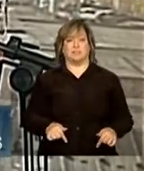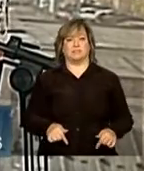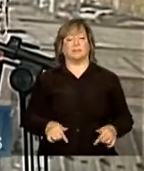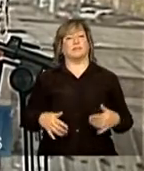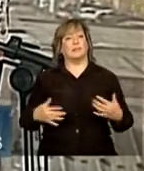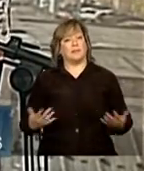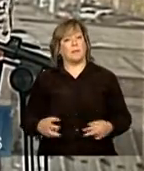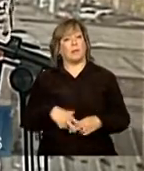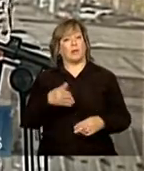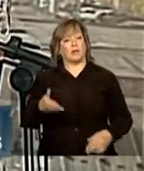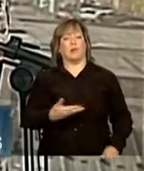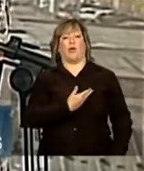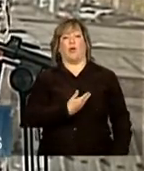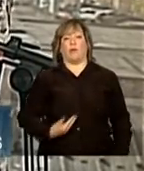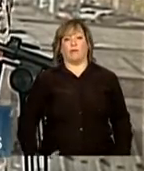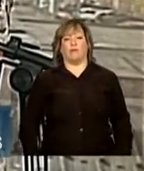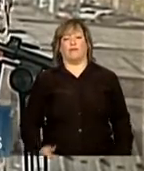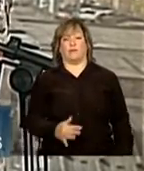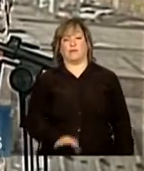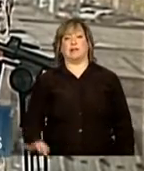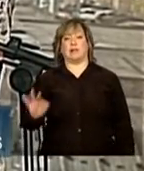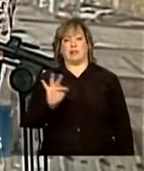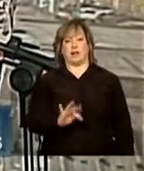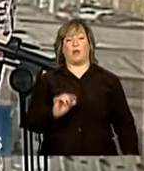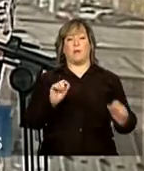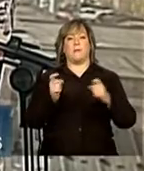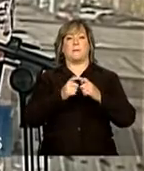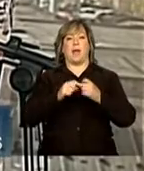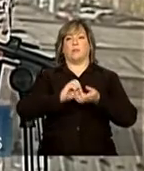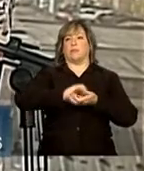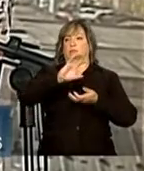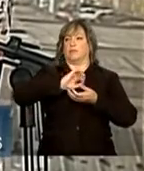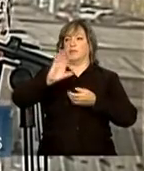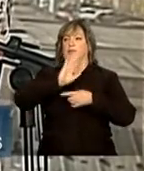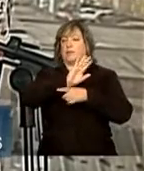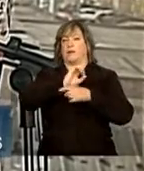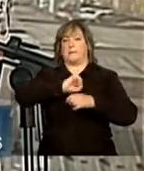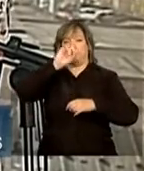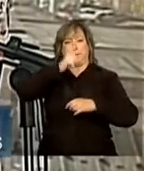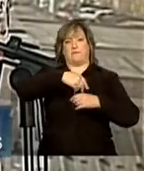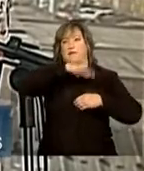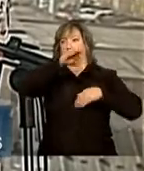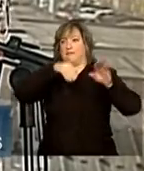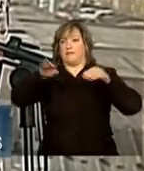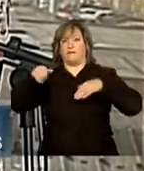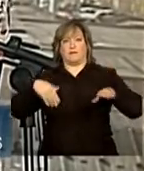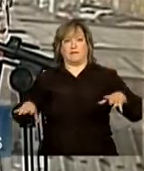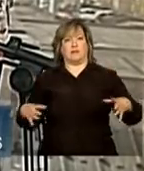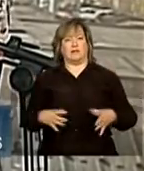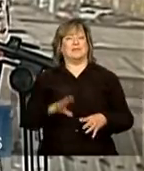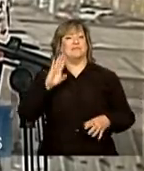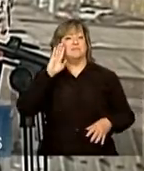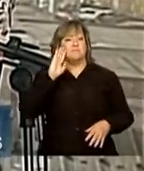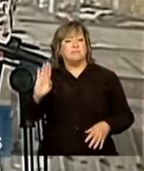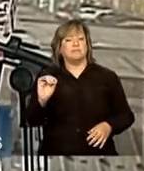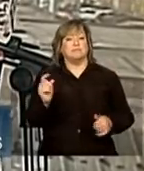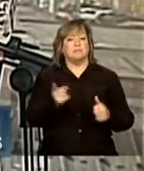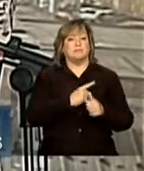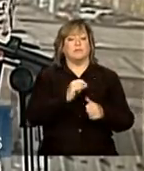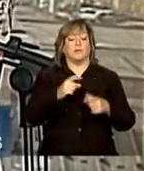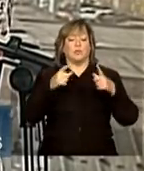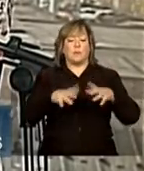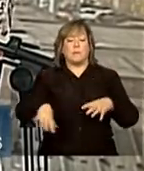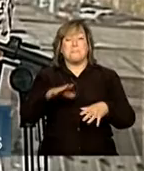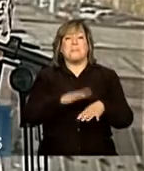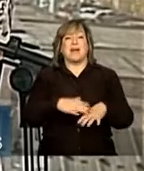o governo federal, na distribuição dos médicos, dará prioridade ao estado mais populoso do